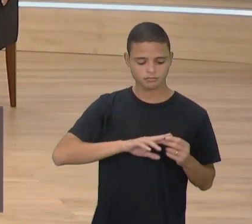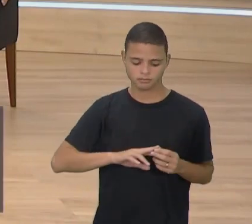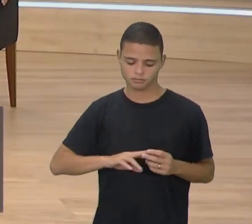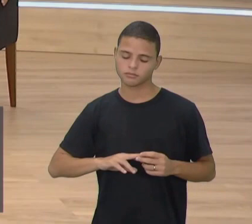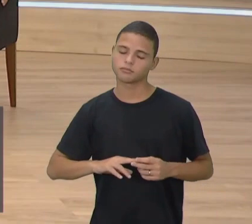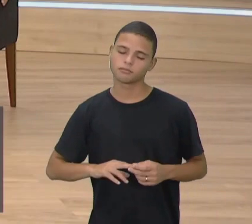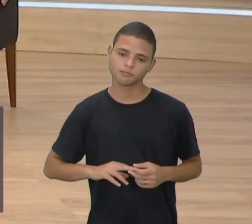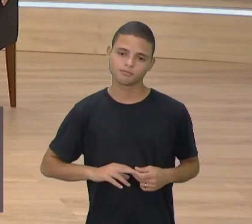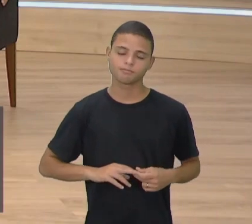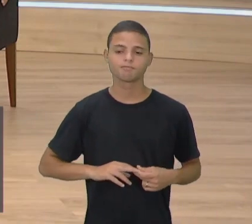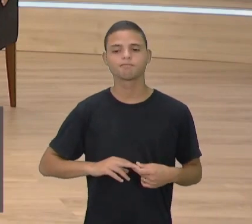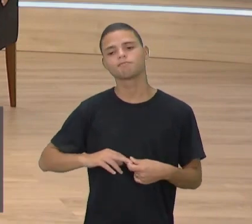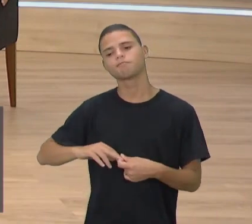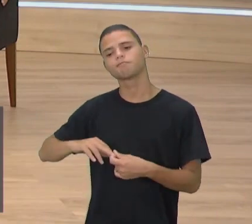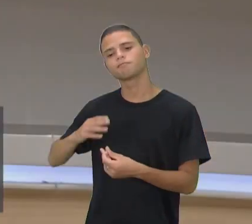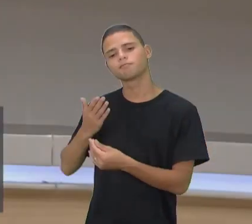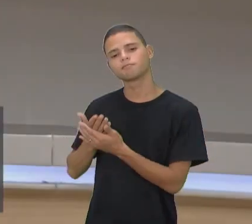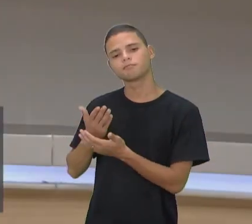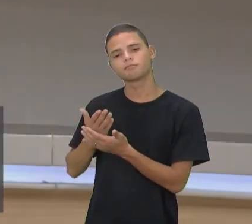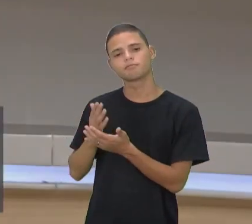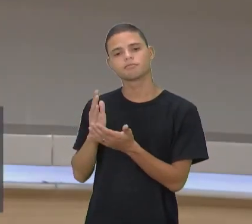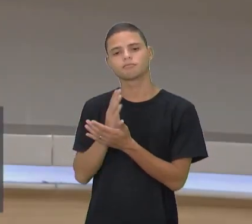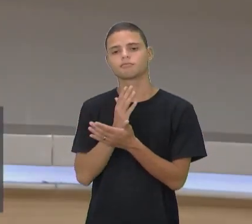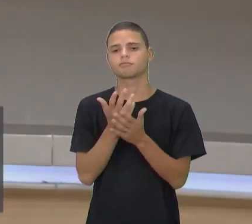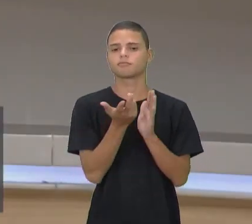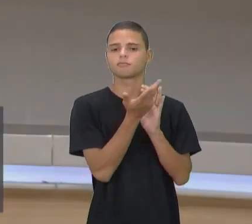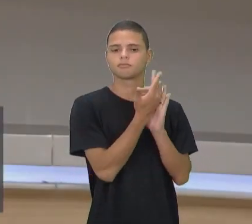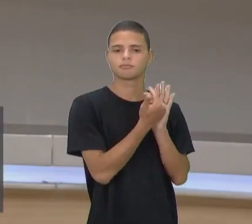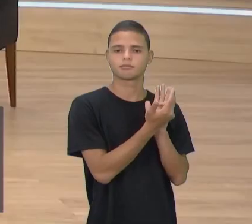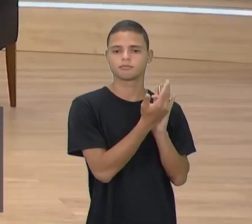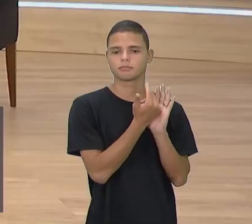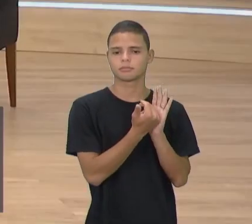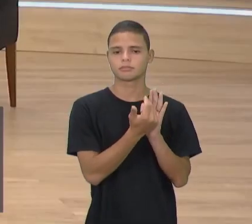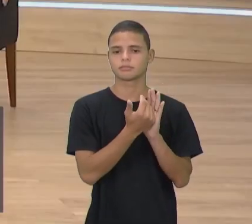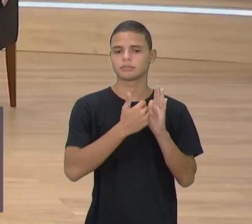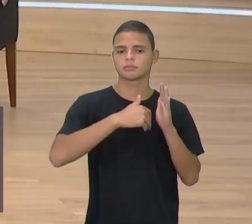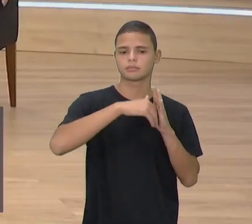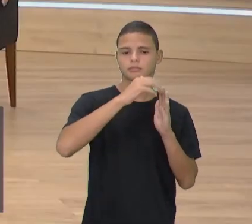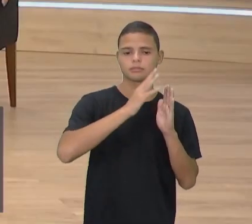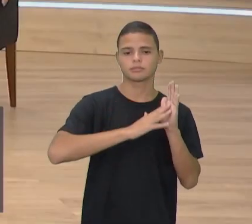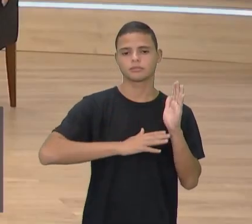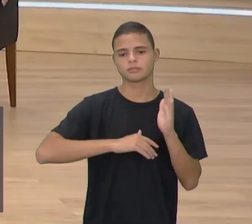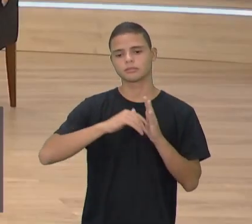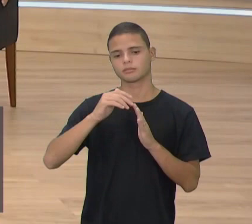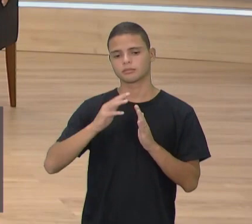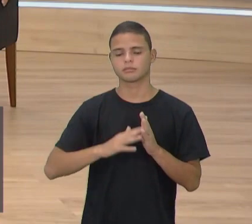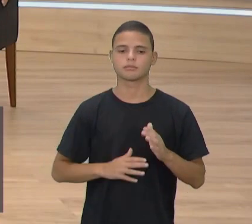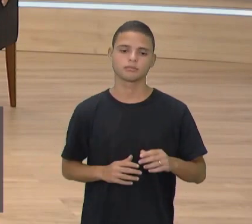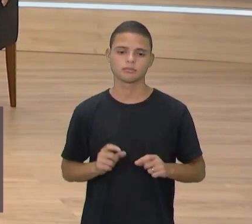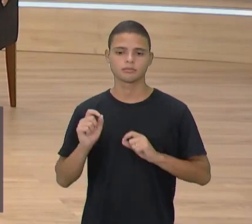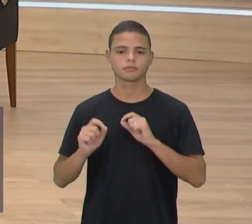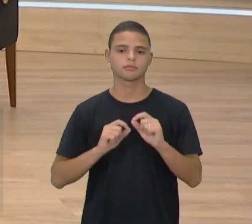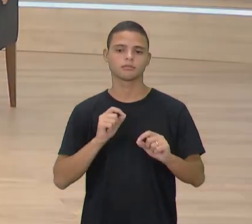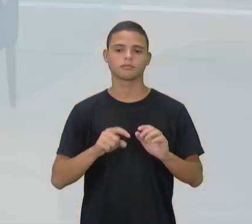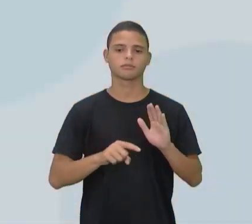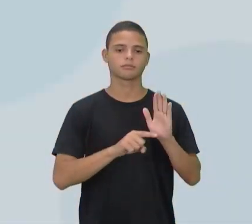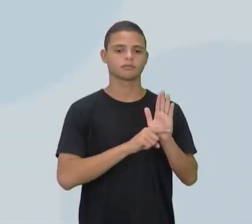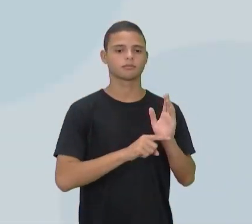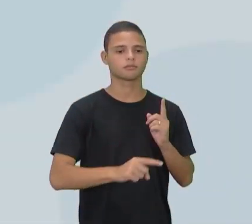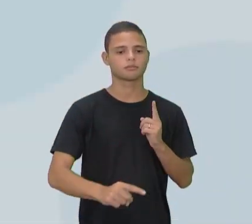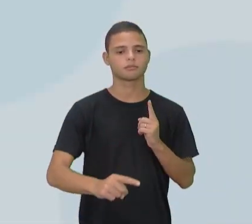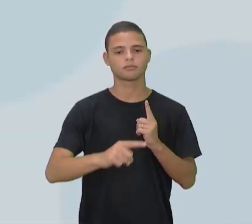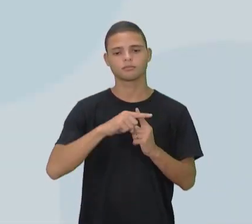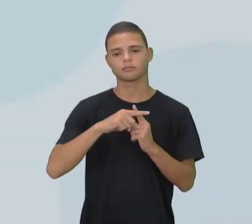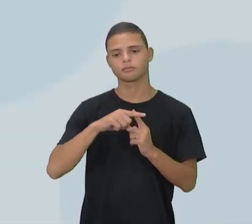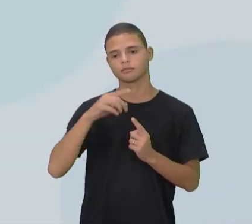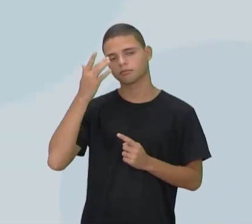selecionar isso é estudar, pesquisar e fazer desenhos. Isso, olha de lá. cada um. Quais as vantagens e desvantagens do uso do amianto, né?